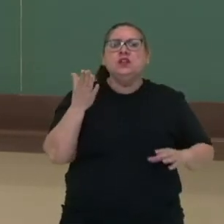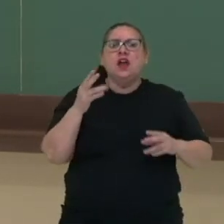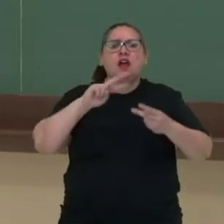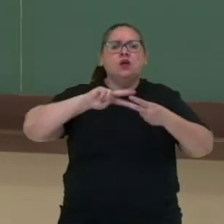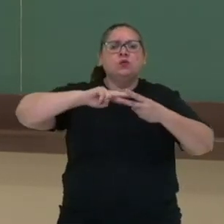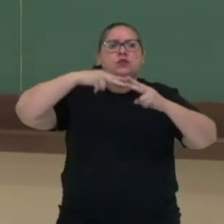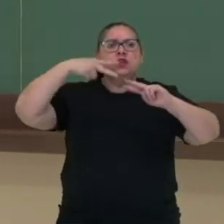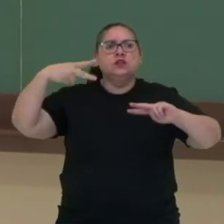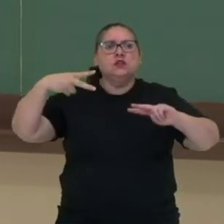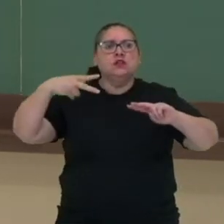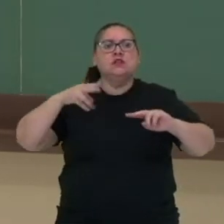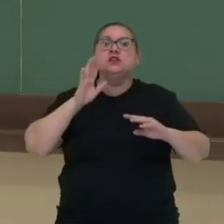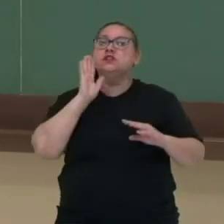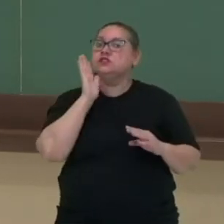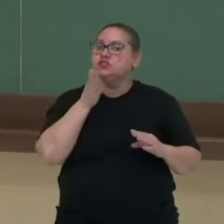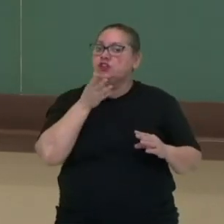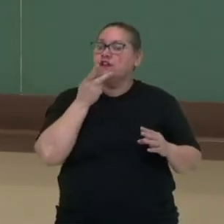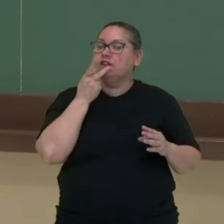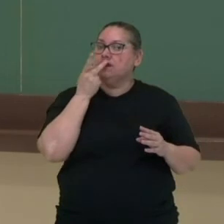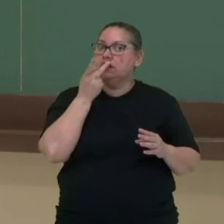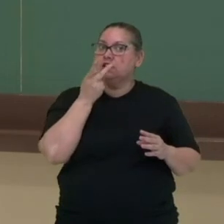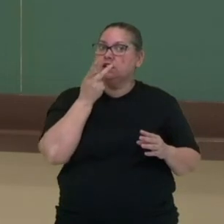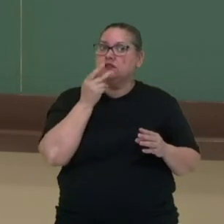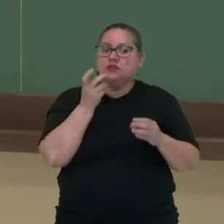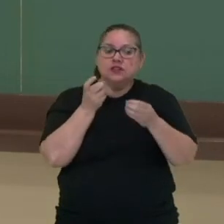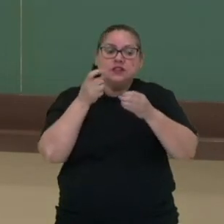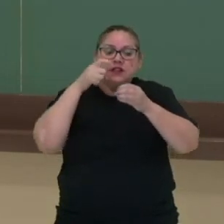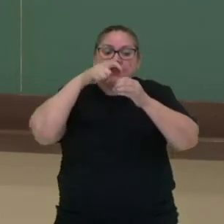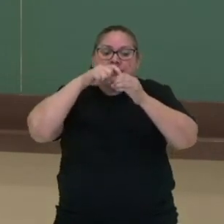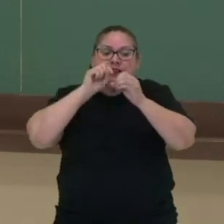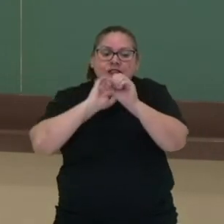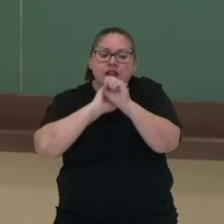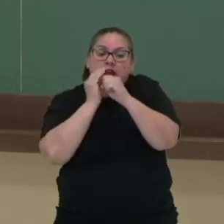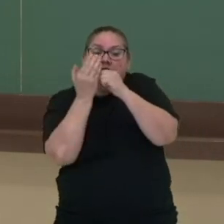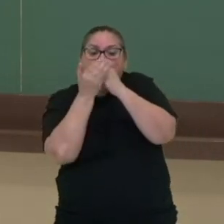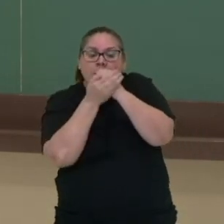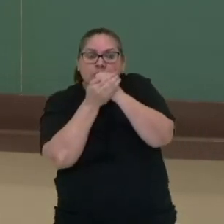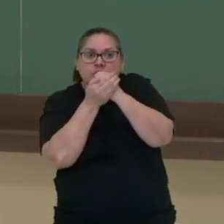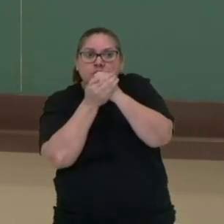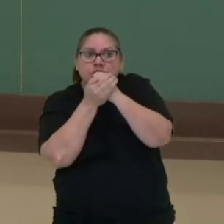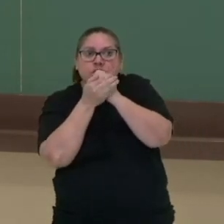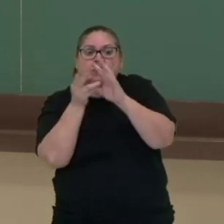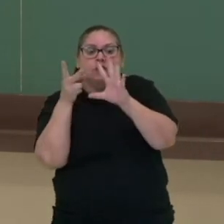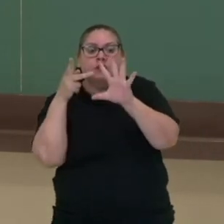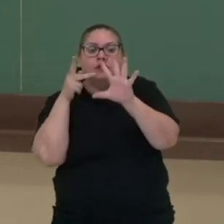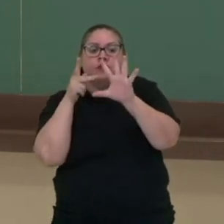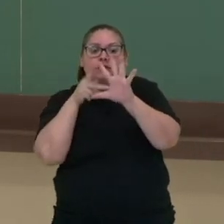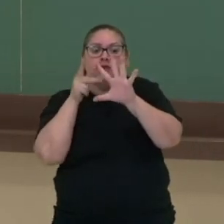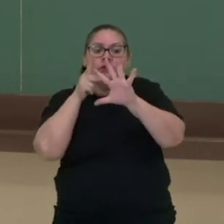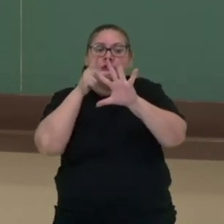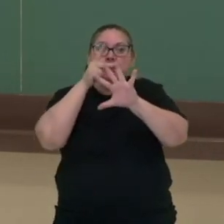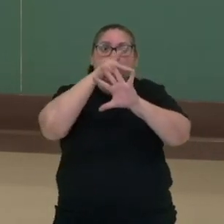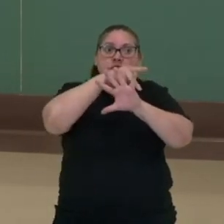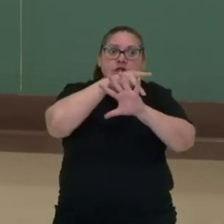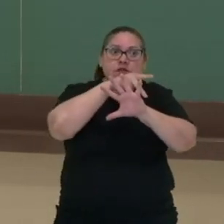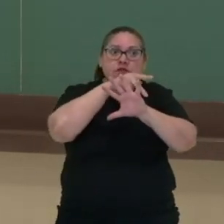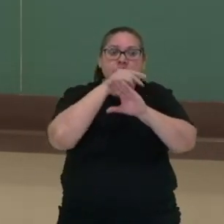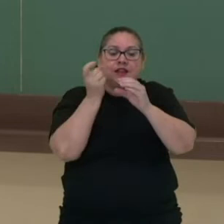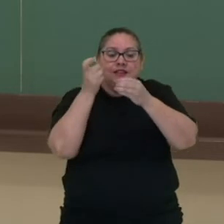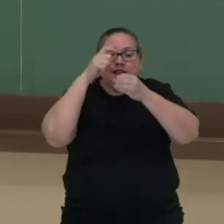genético? Nós já falamos, que está dentro daquela cápsula proteica. Então, ali está o material